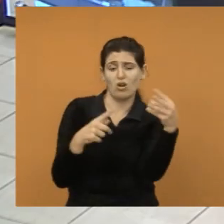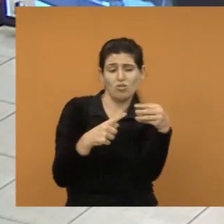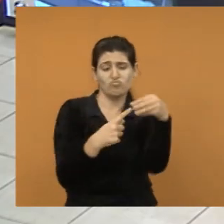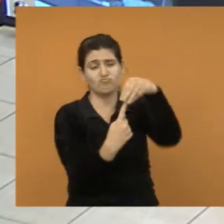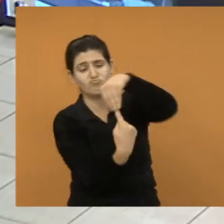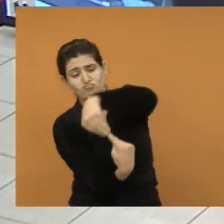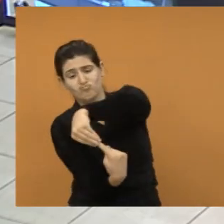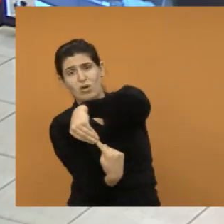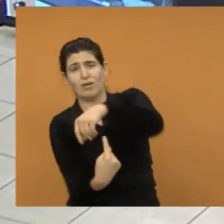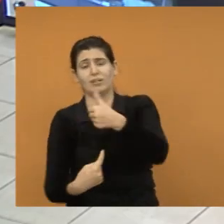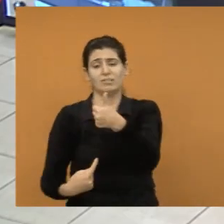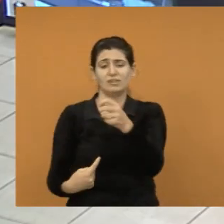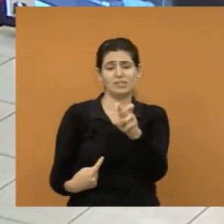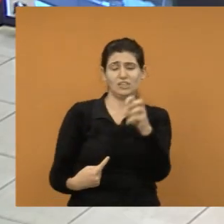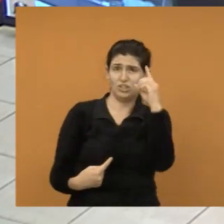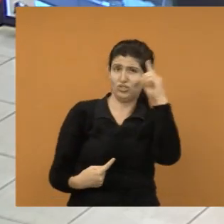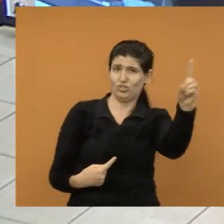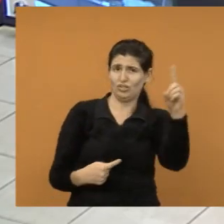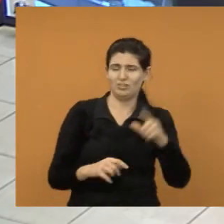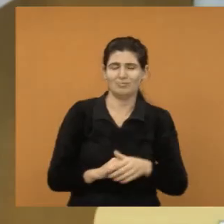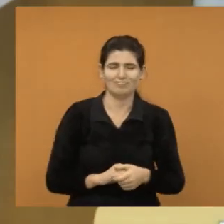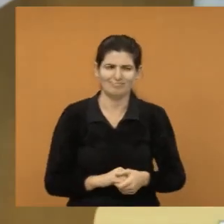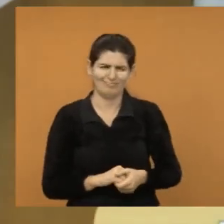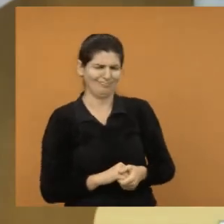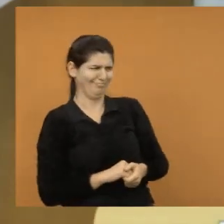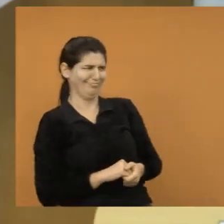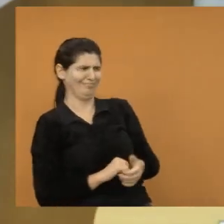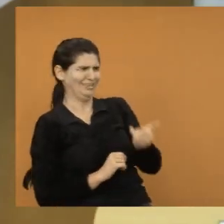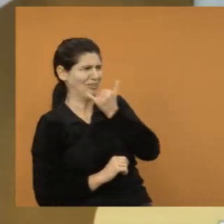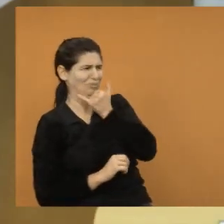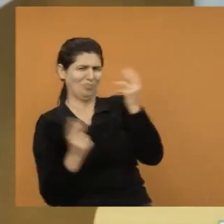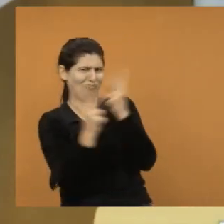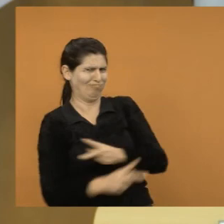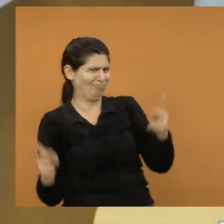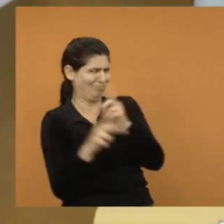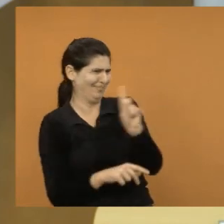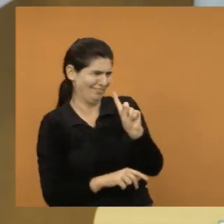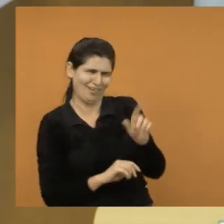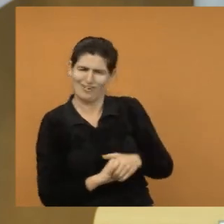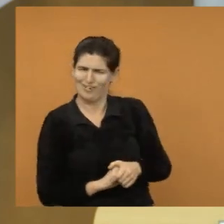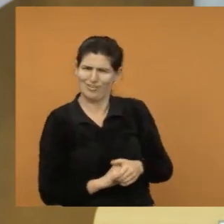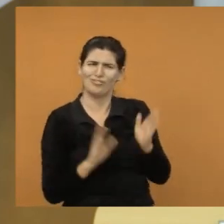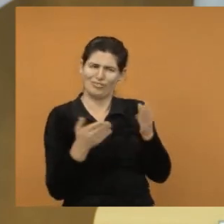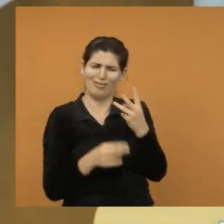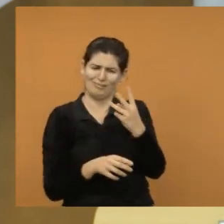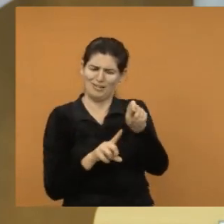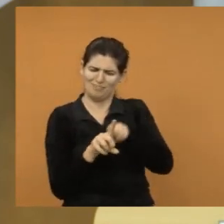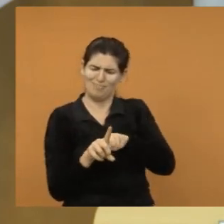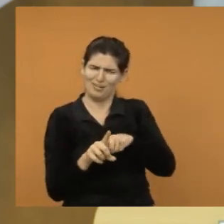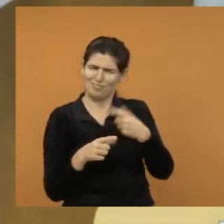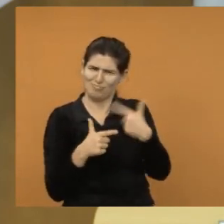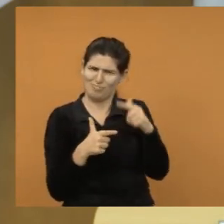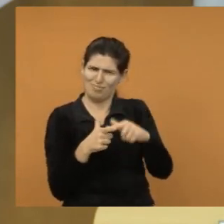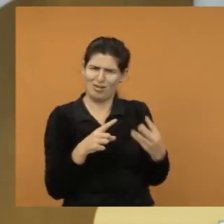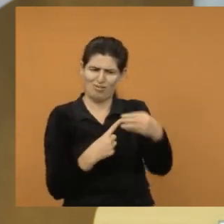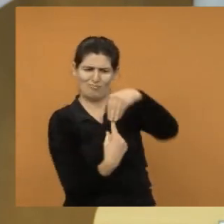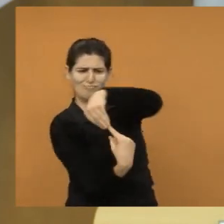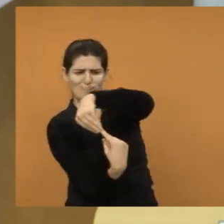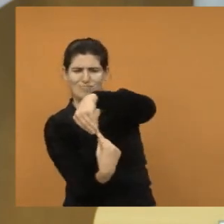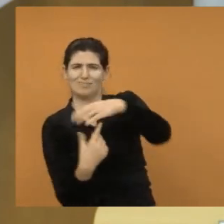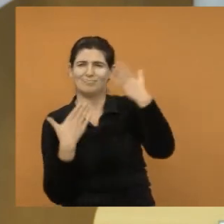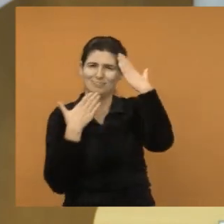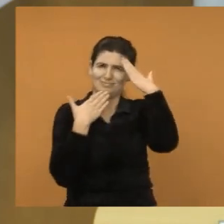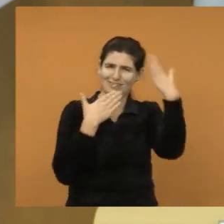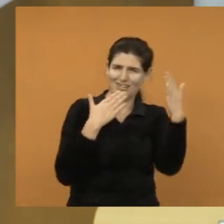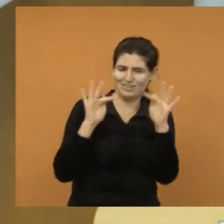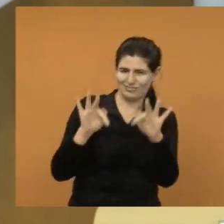Vereador Valmir, antes fosse o vento, viu? Então, uma boa tarde a todos, muito obrigado aí por esperar eu terminar a minha